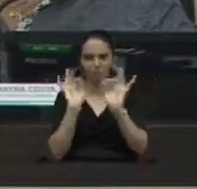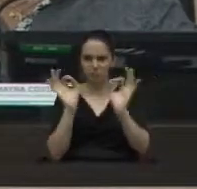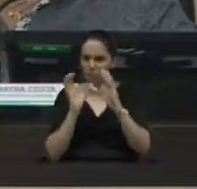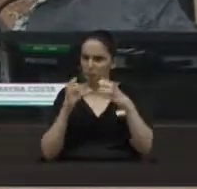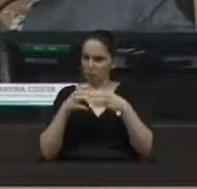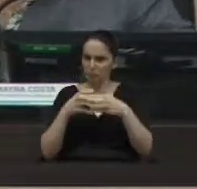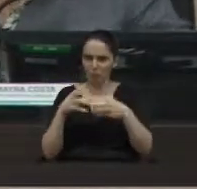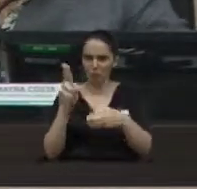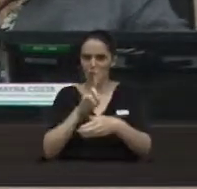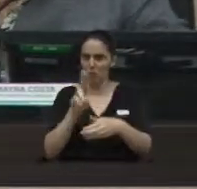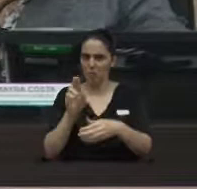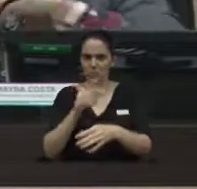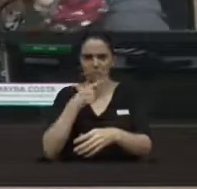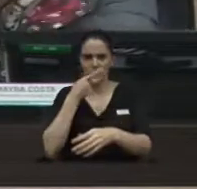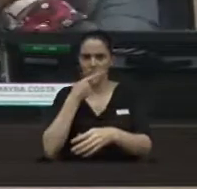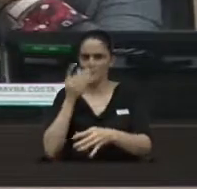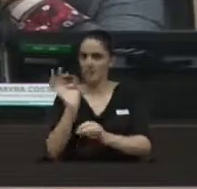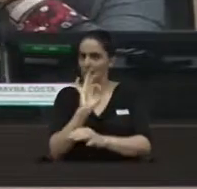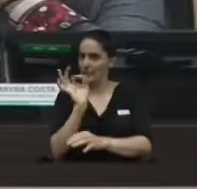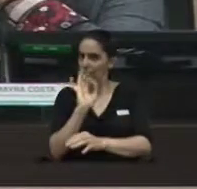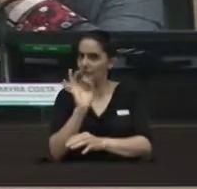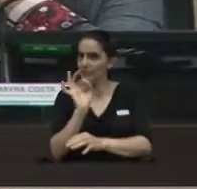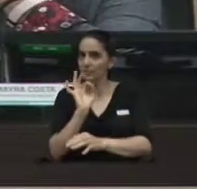entidade. Então, eu não nomeei.